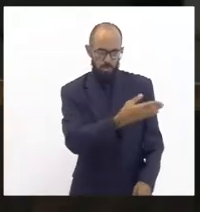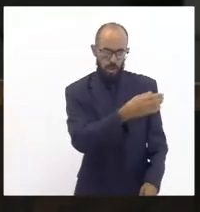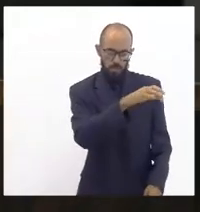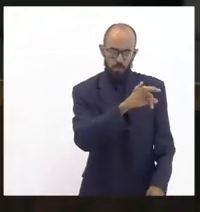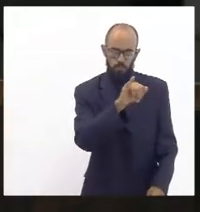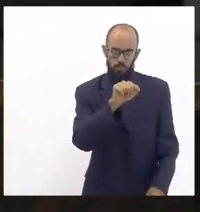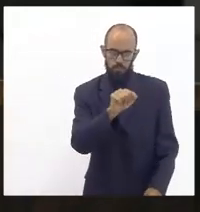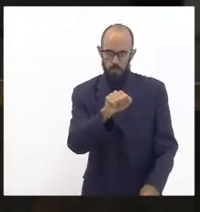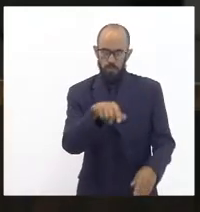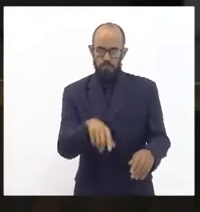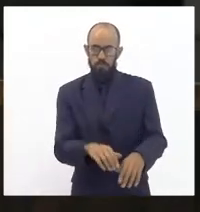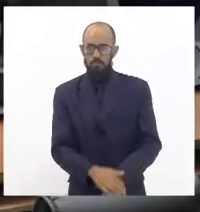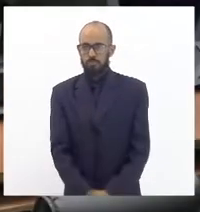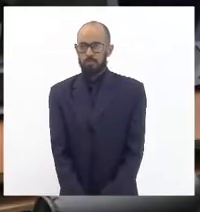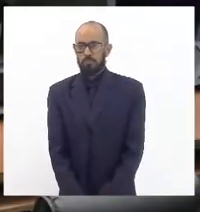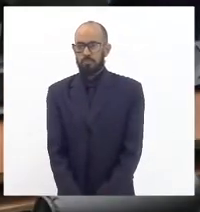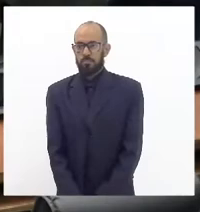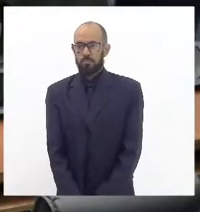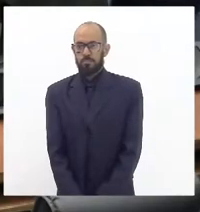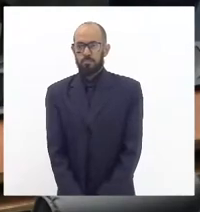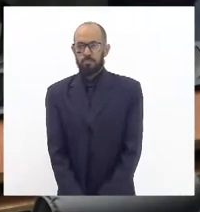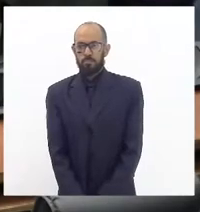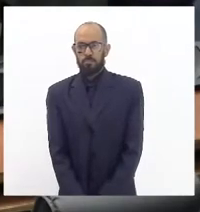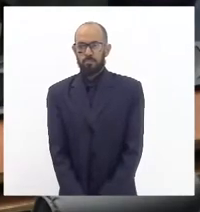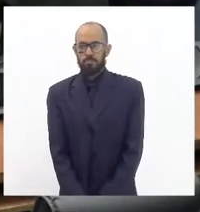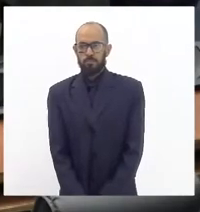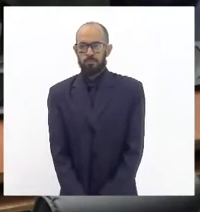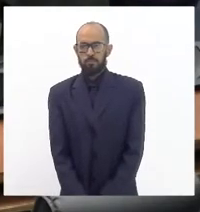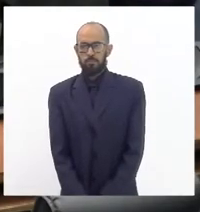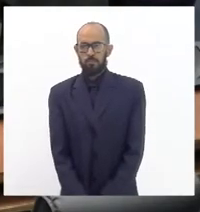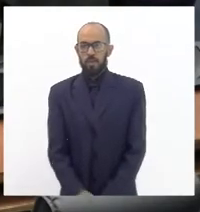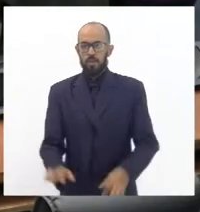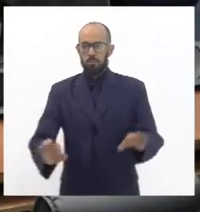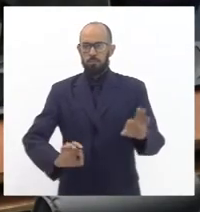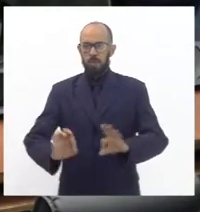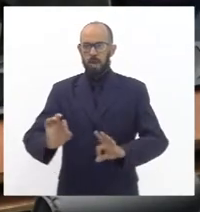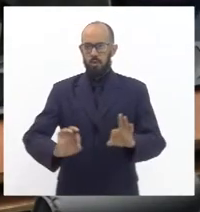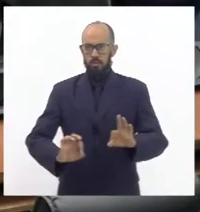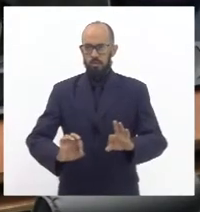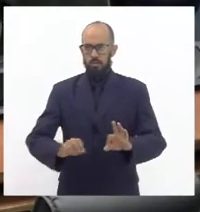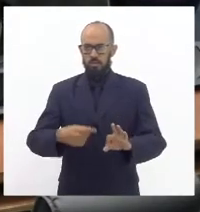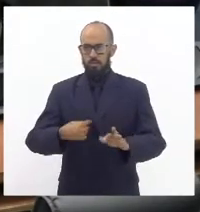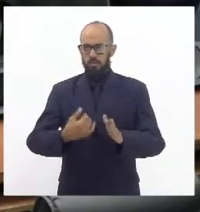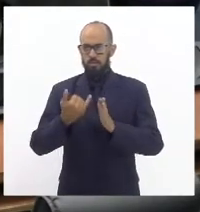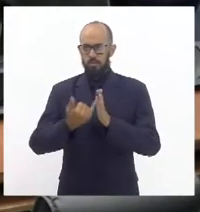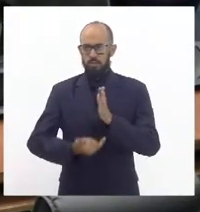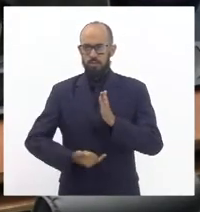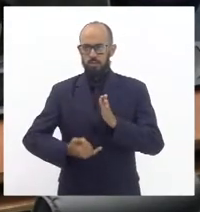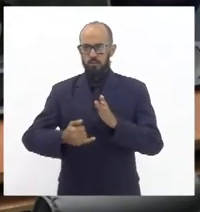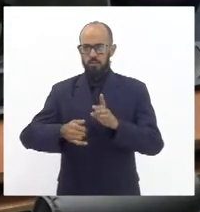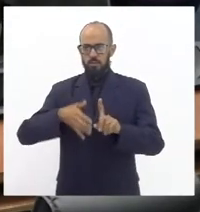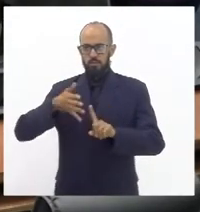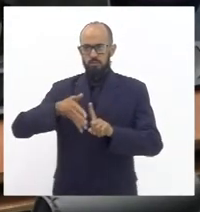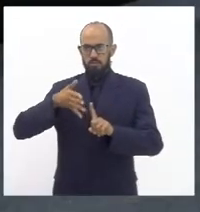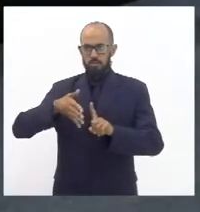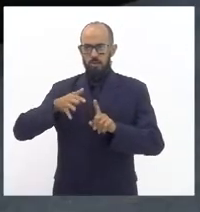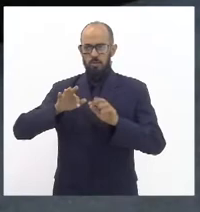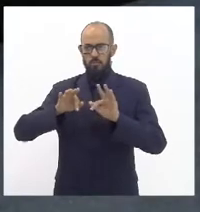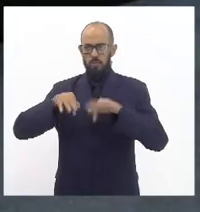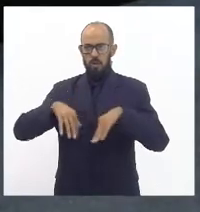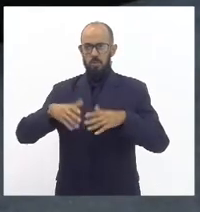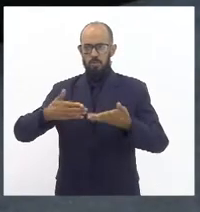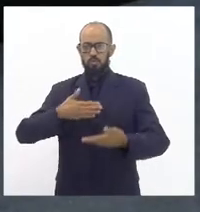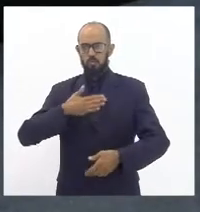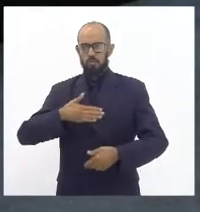além de ser Deputado dos Lagos aquela larga na frente Presidente ou até me inscrever os presentes na obra falar sobre esse tema mas eu